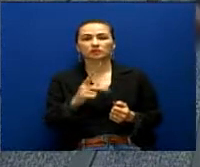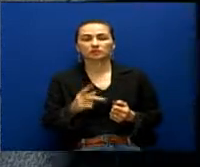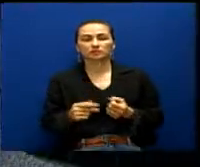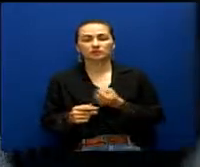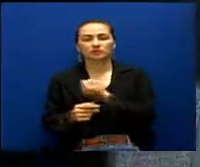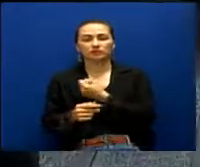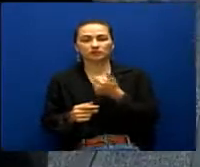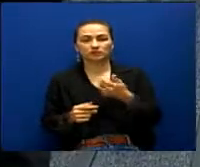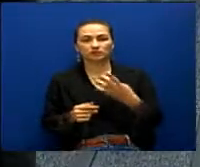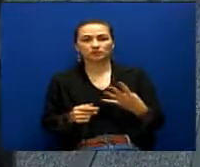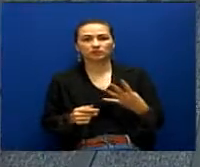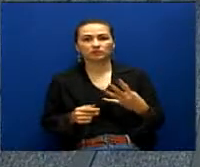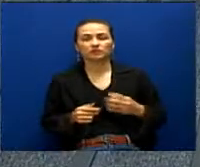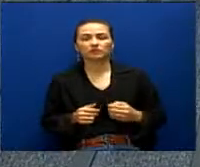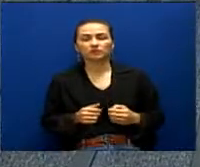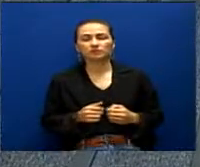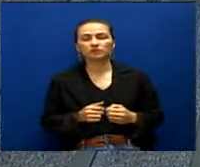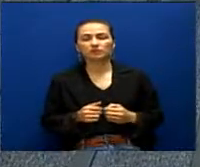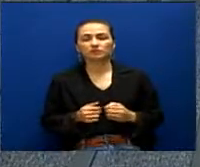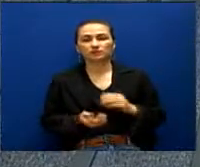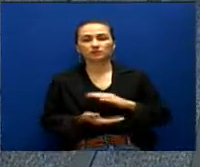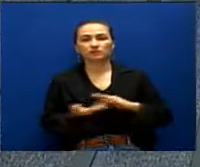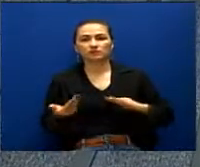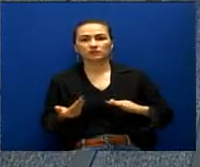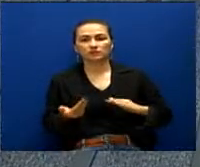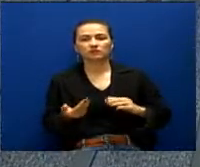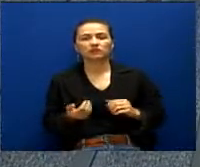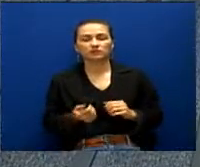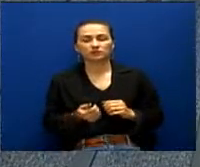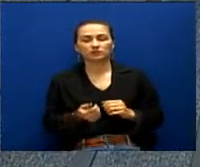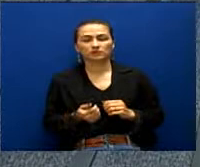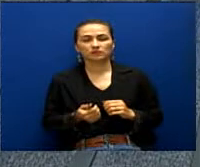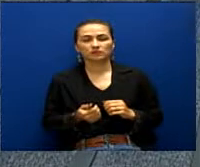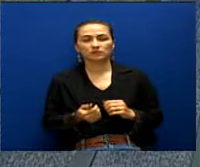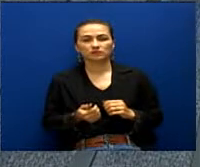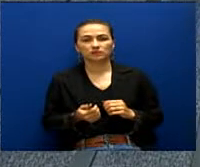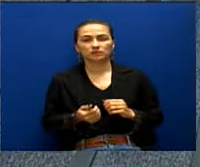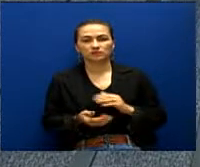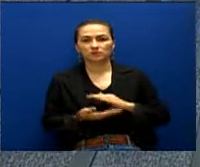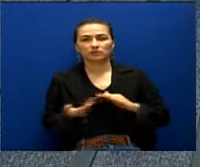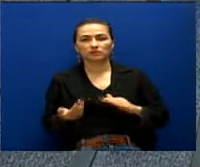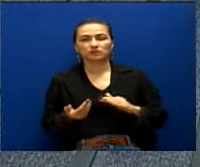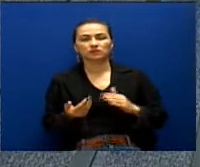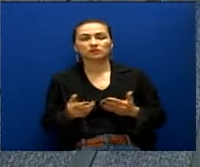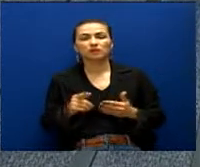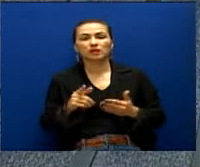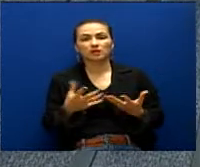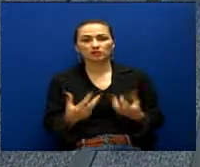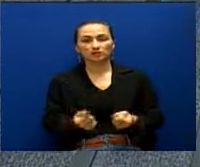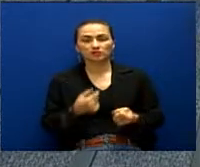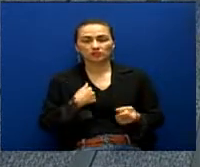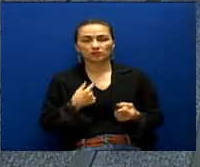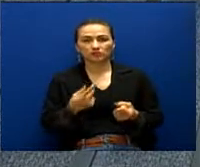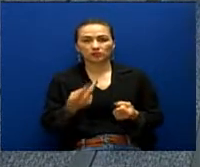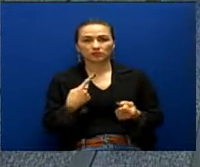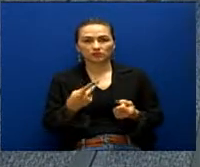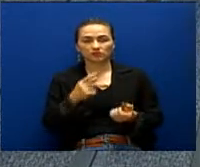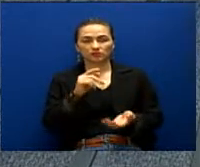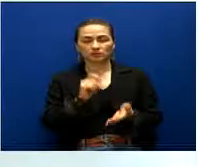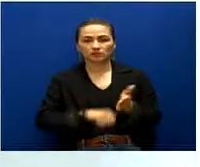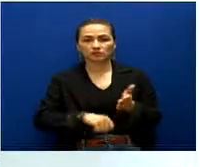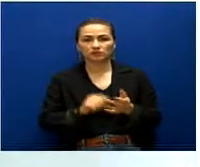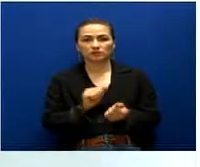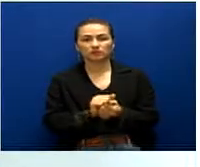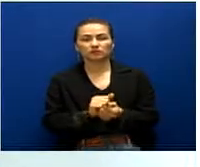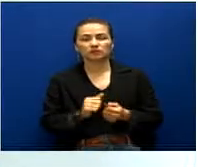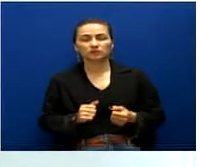a 14, então eu estou retirando, porque a dele... A 14? E ele me permitiu assinarmos juntos. Então nós vamos então, tira assinar... a